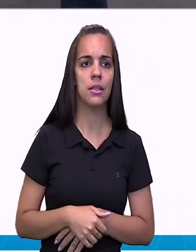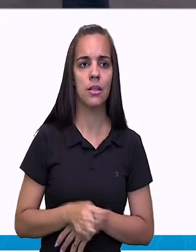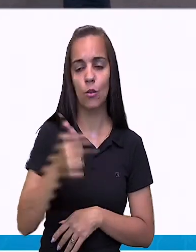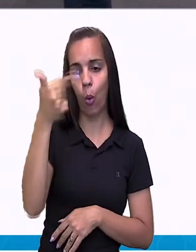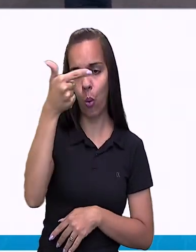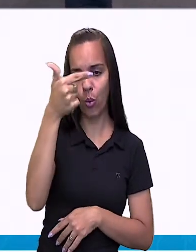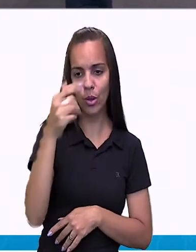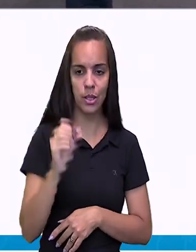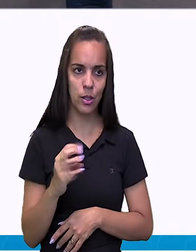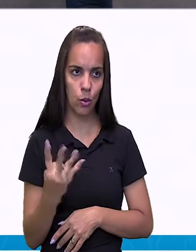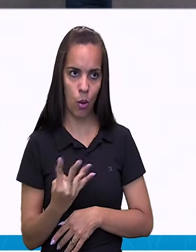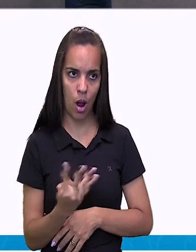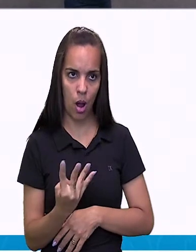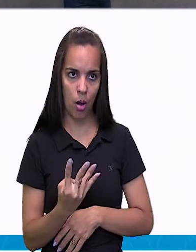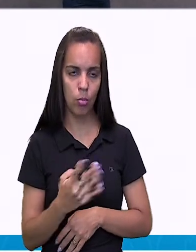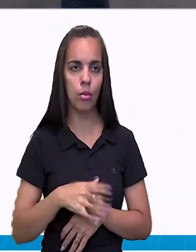dizer